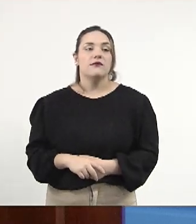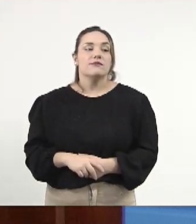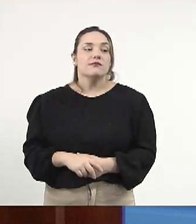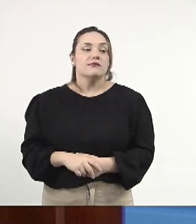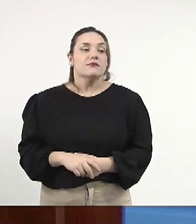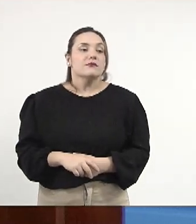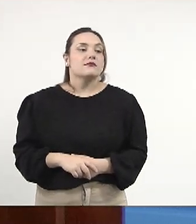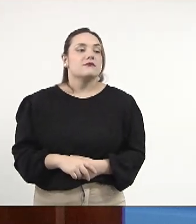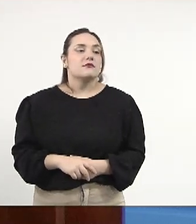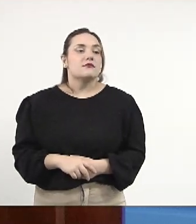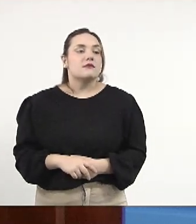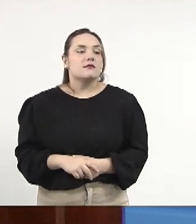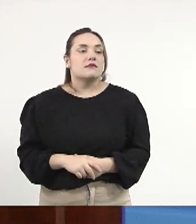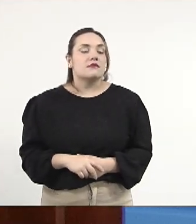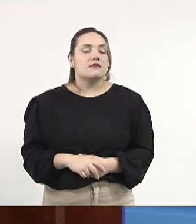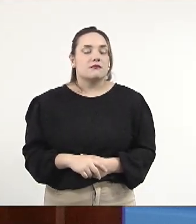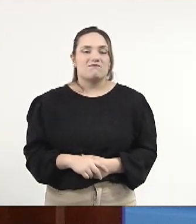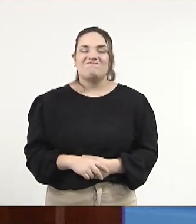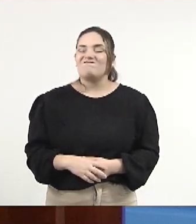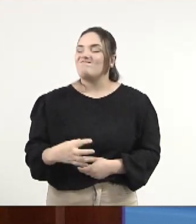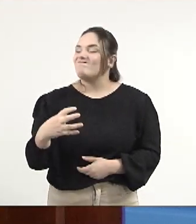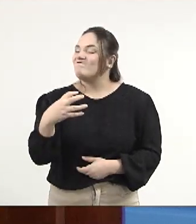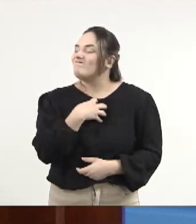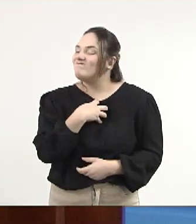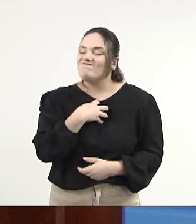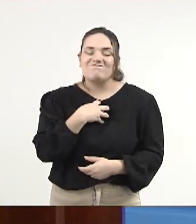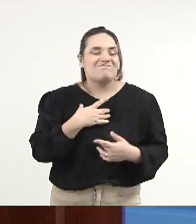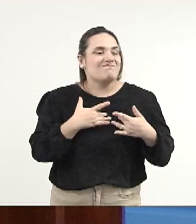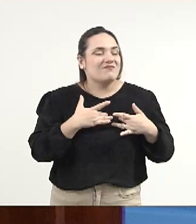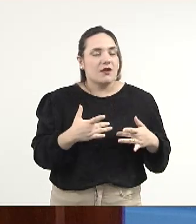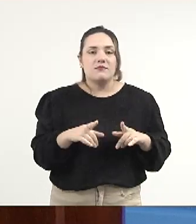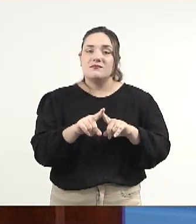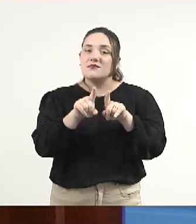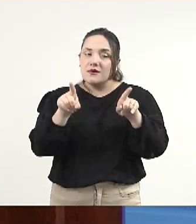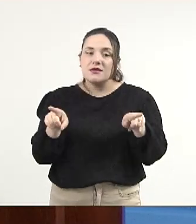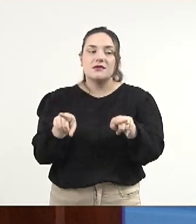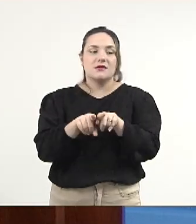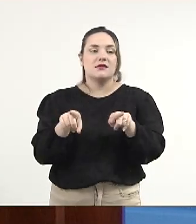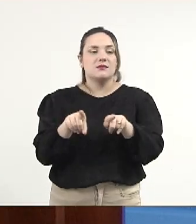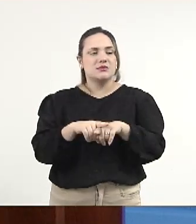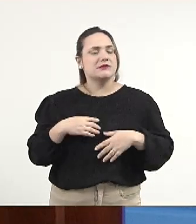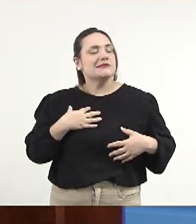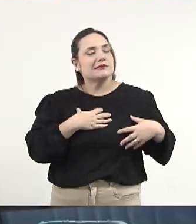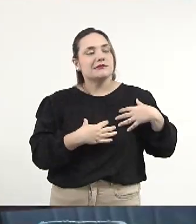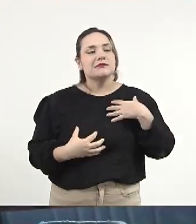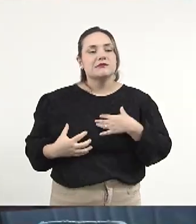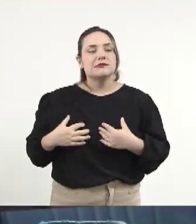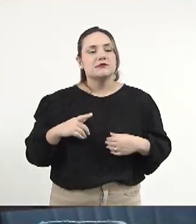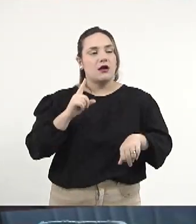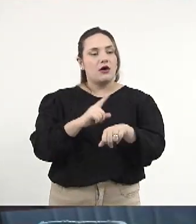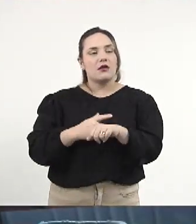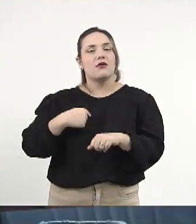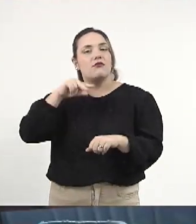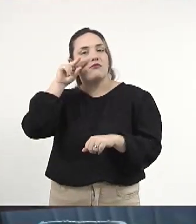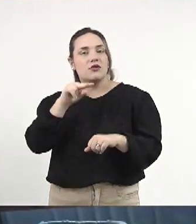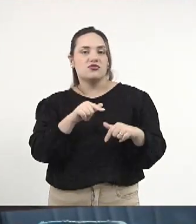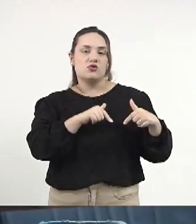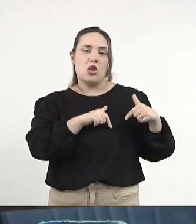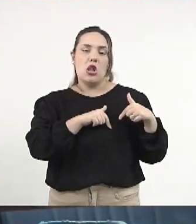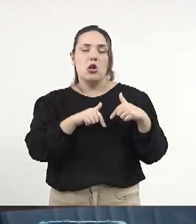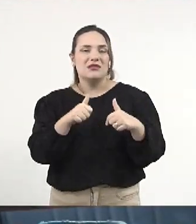Eu me comovo e eu sinto indignação de ver a luta, às